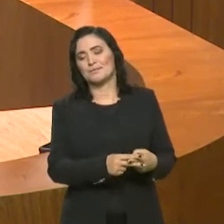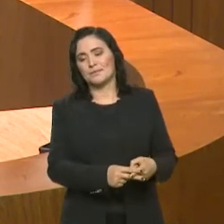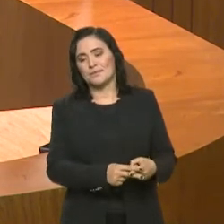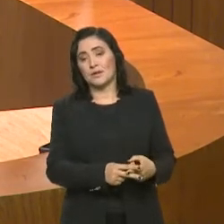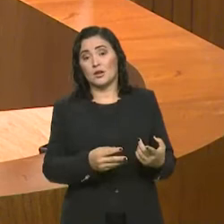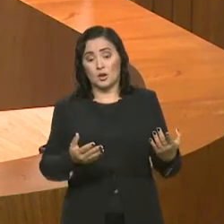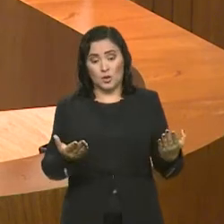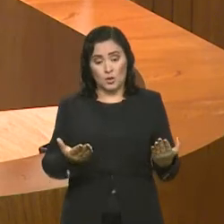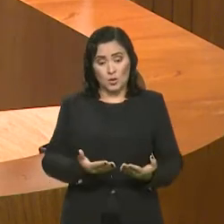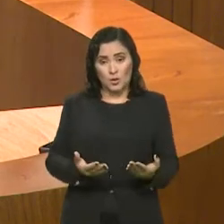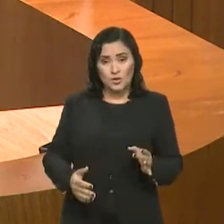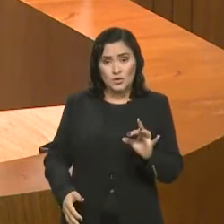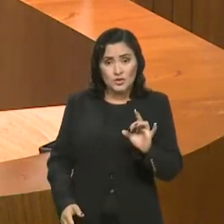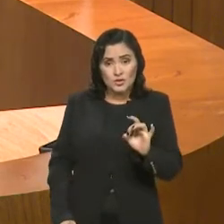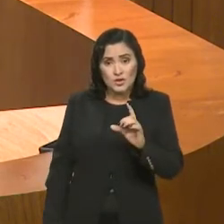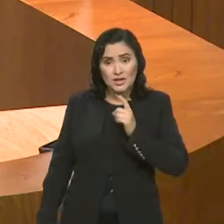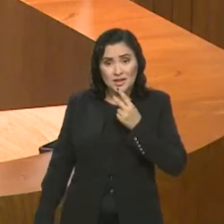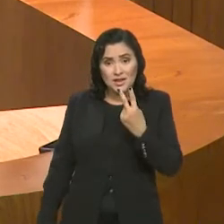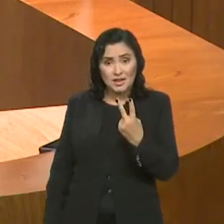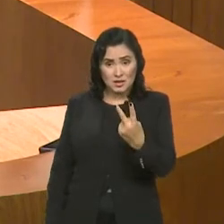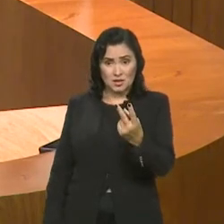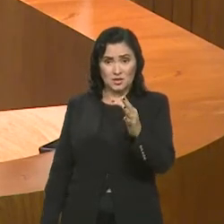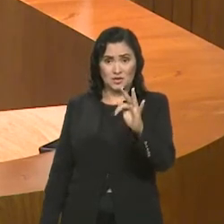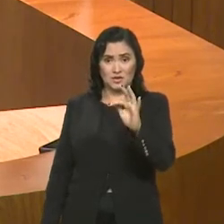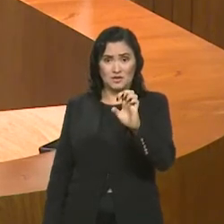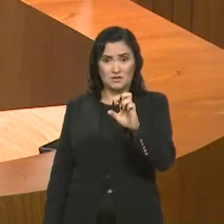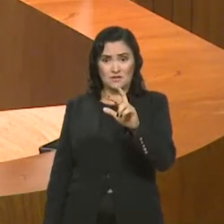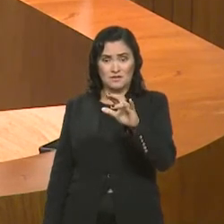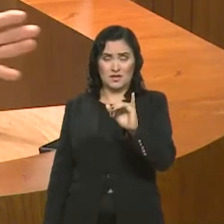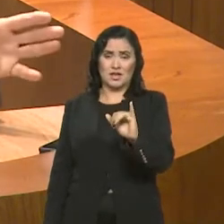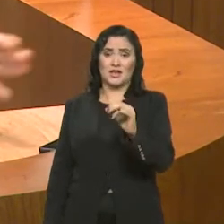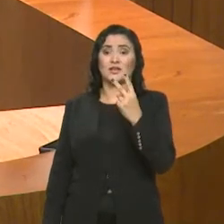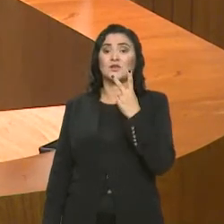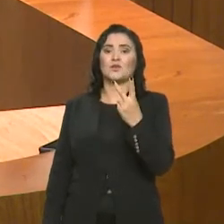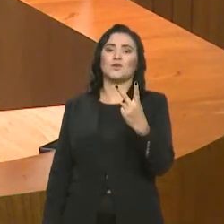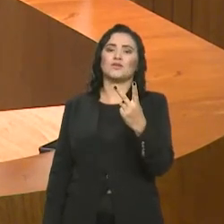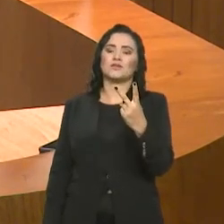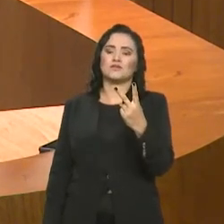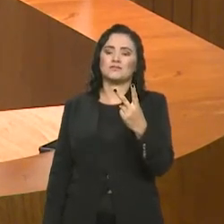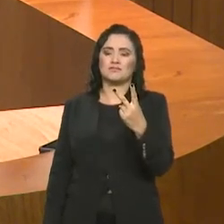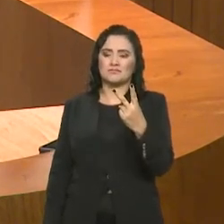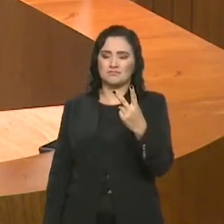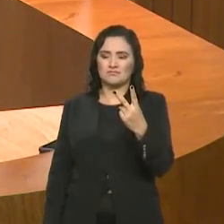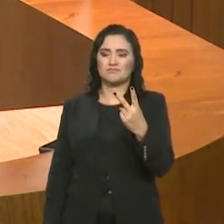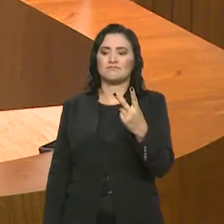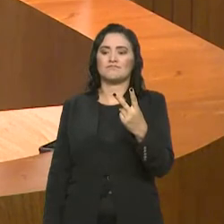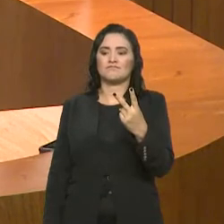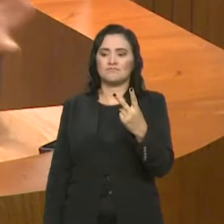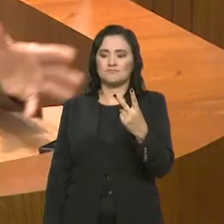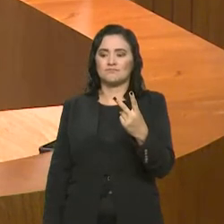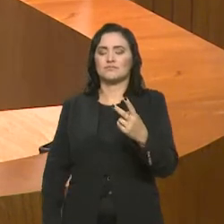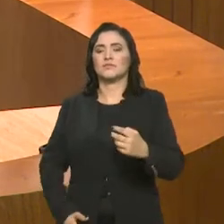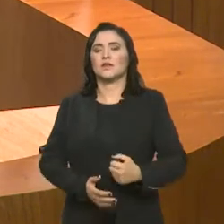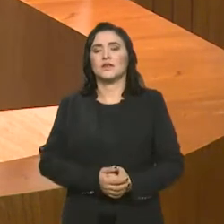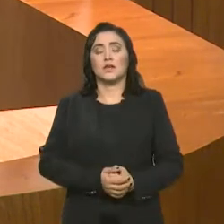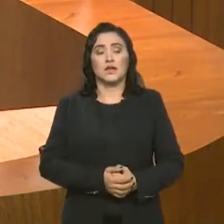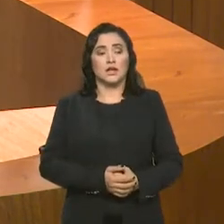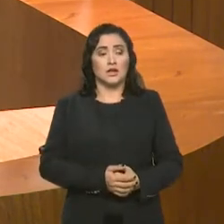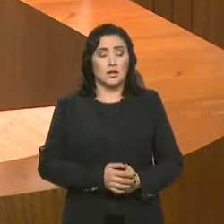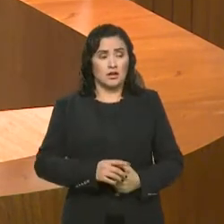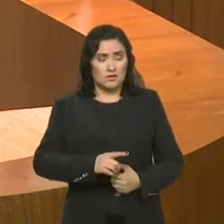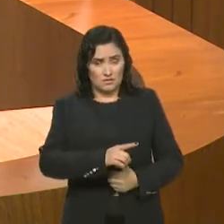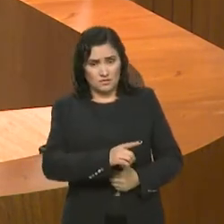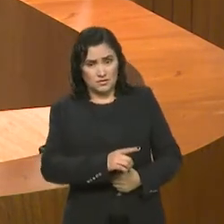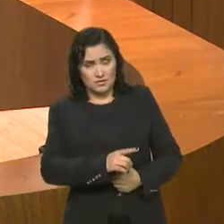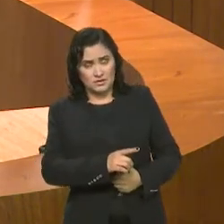Inácio. Você sair agora, você não vai conseguir atravessar, mas se bem que você não tem problema, que você pega seu avião particular, pega